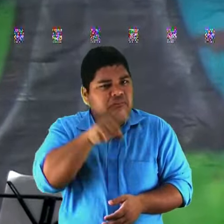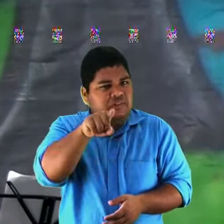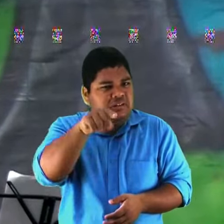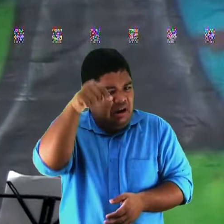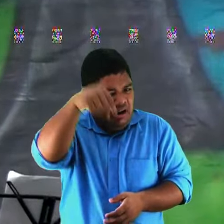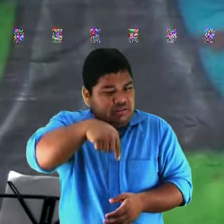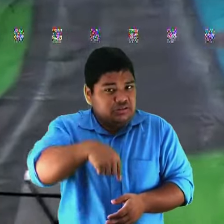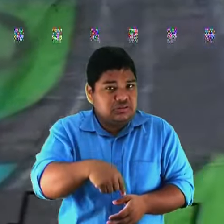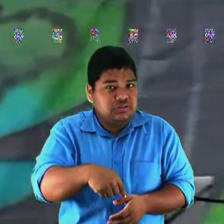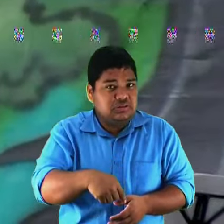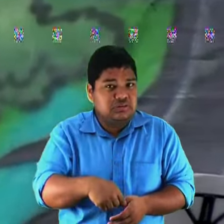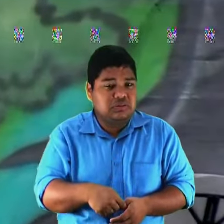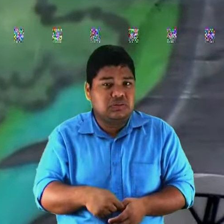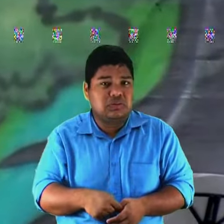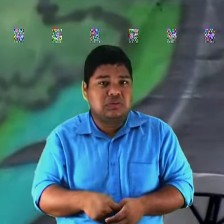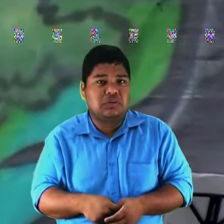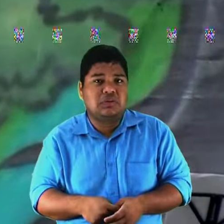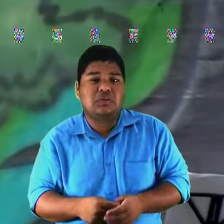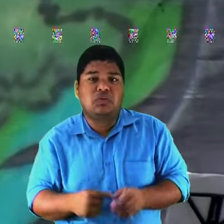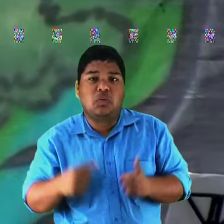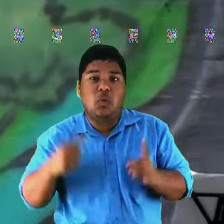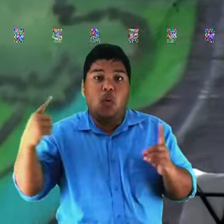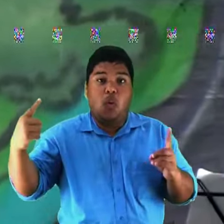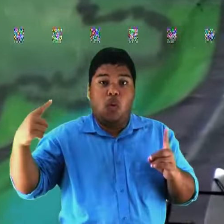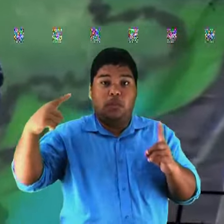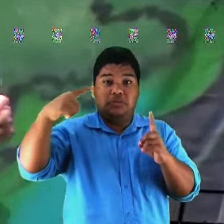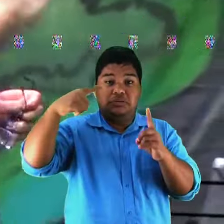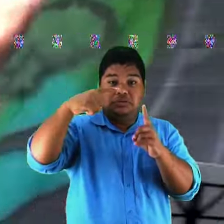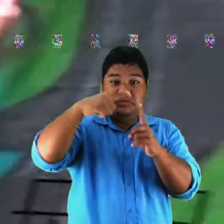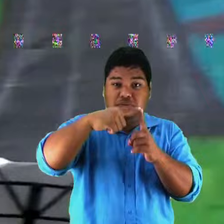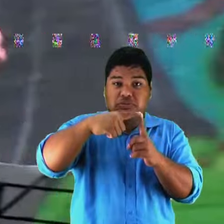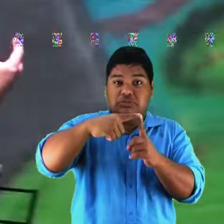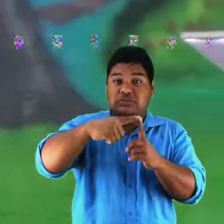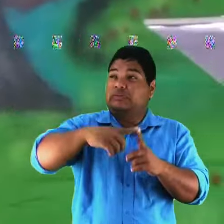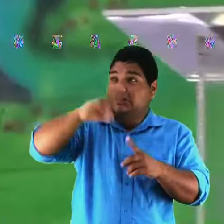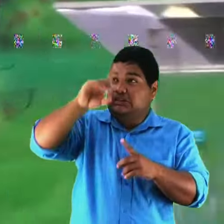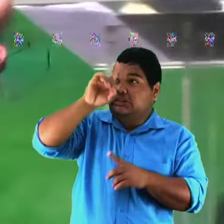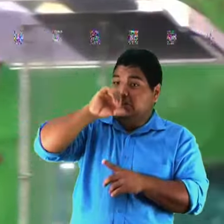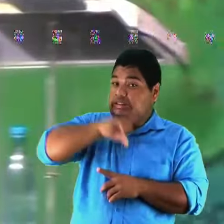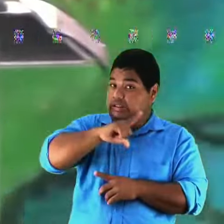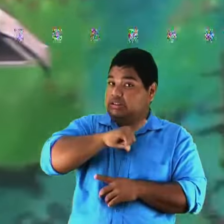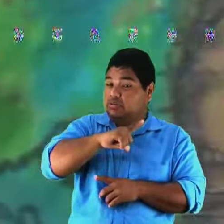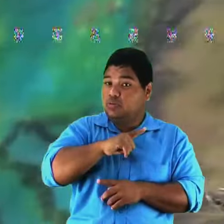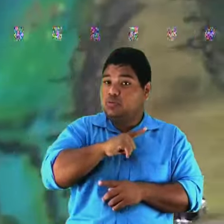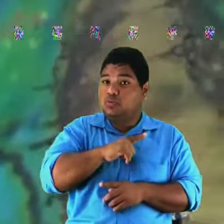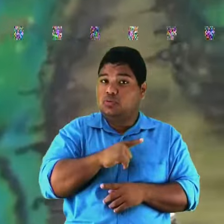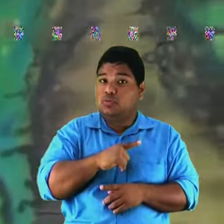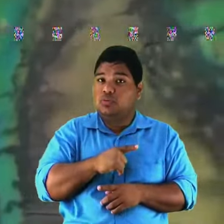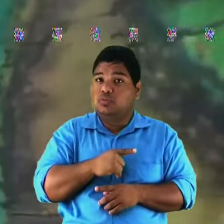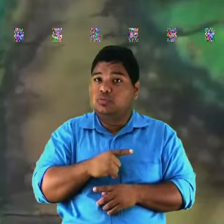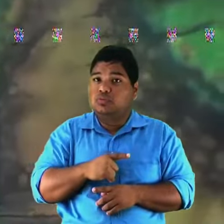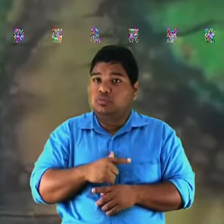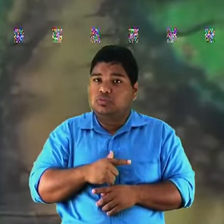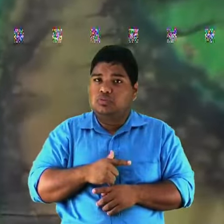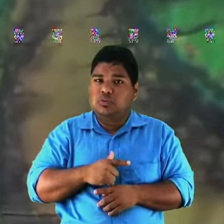está condizendo com o seu propósito que você tem no íntimo do seu